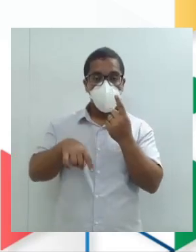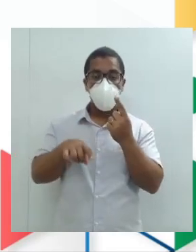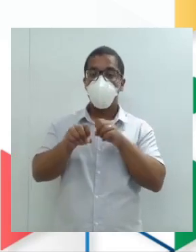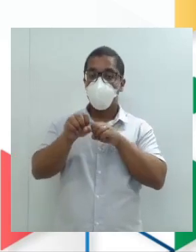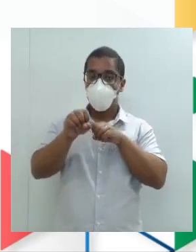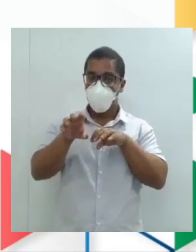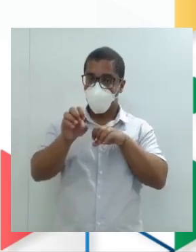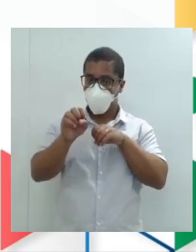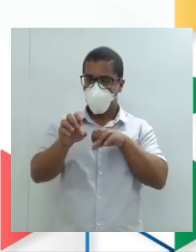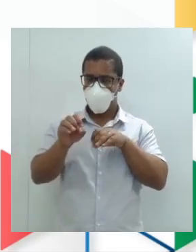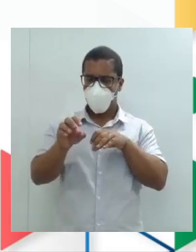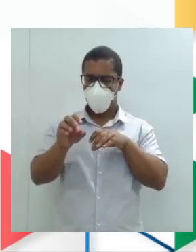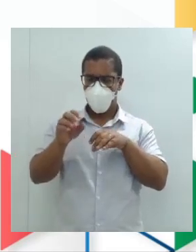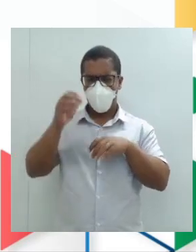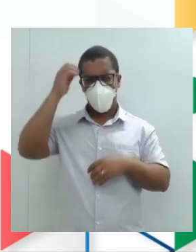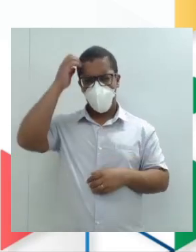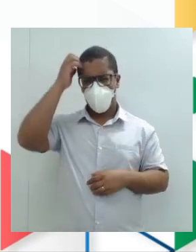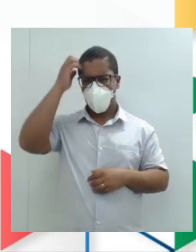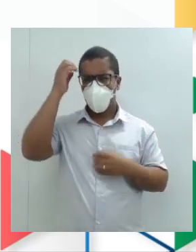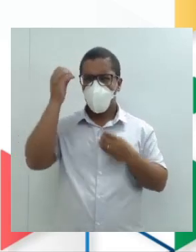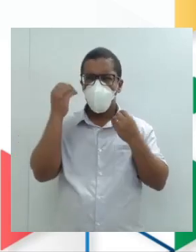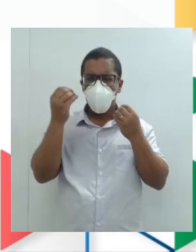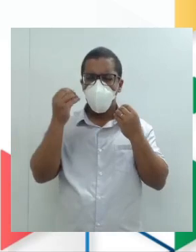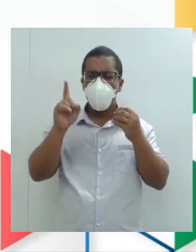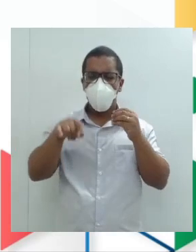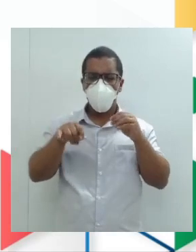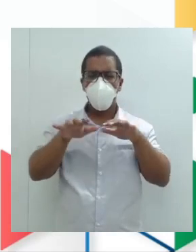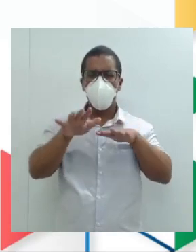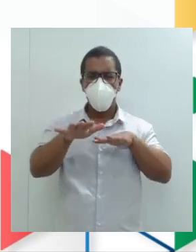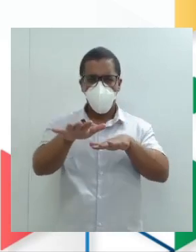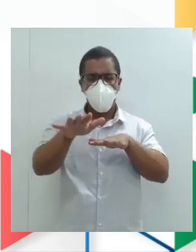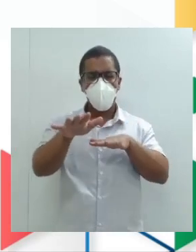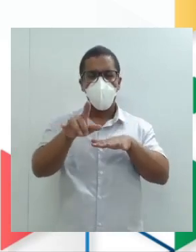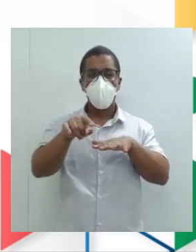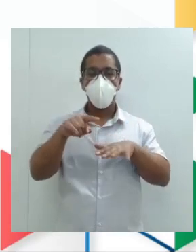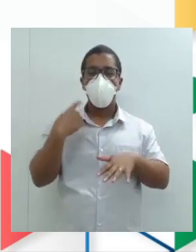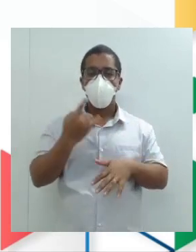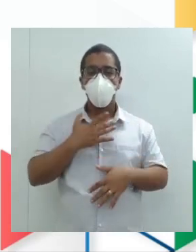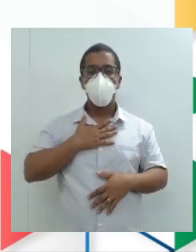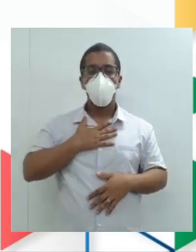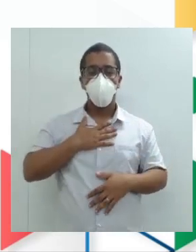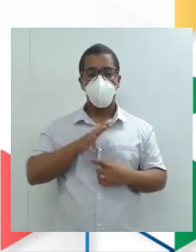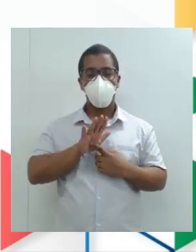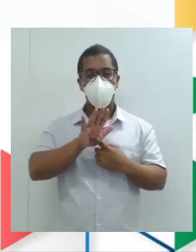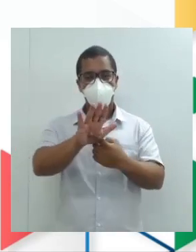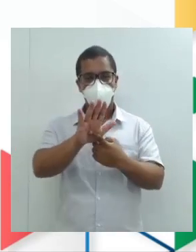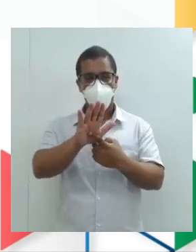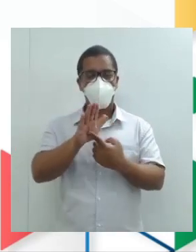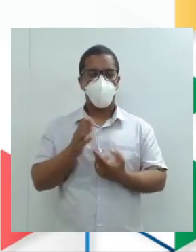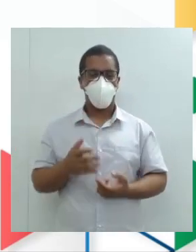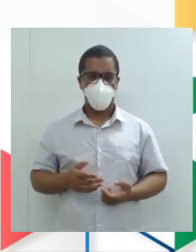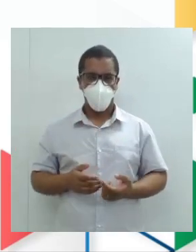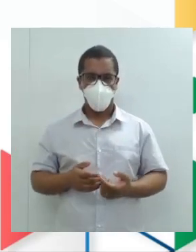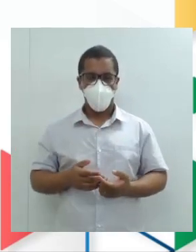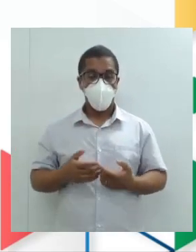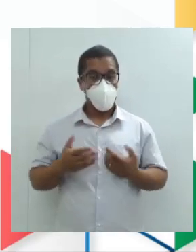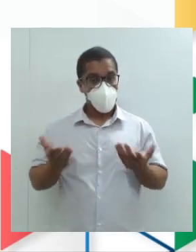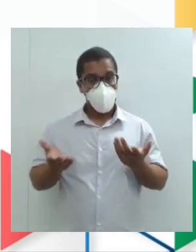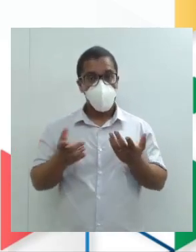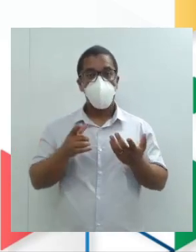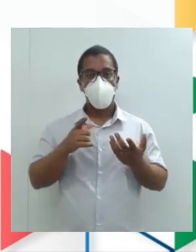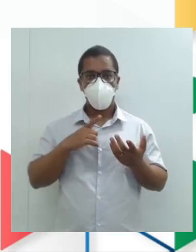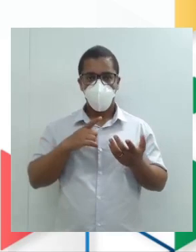educacional. Como assim, professora, uma manifestação? É aquilo que a gente gosta de fazer, aquilo que a gente apresenta. Então, ele tem